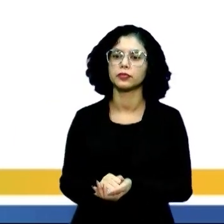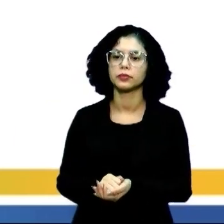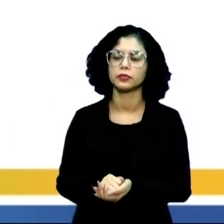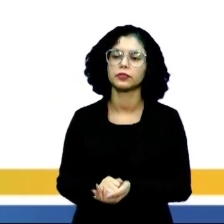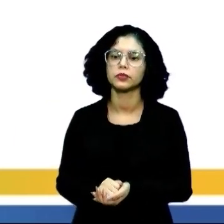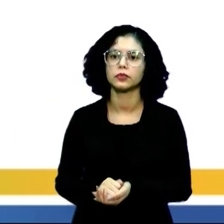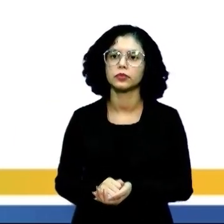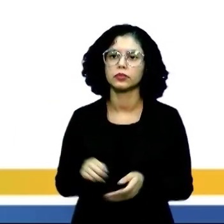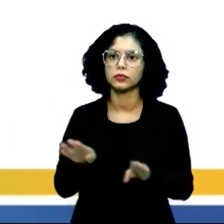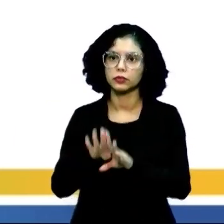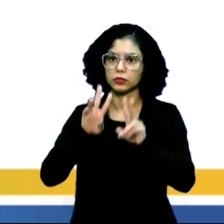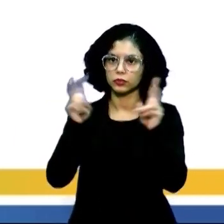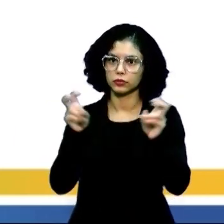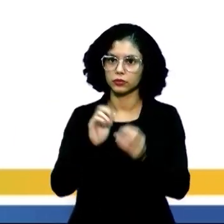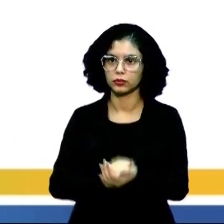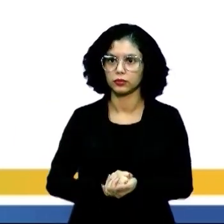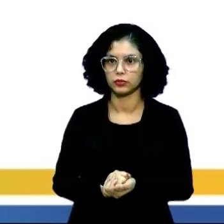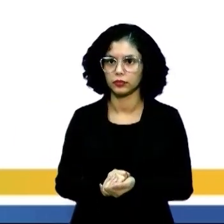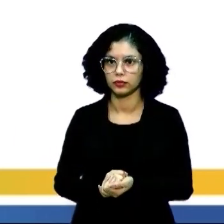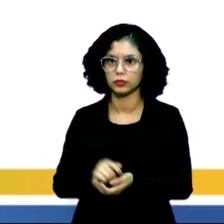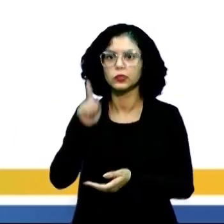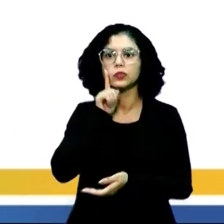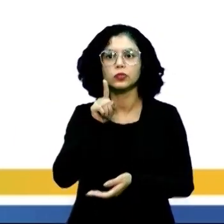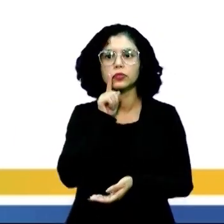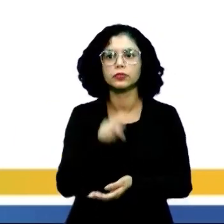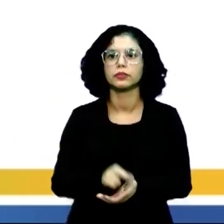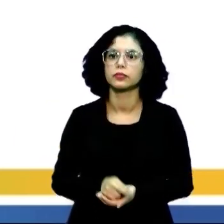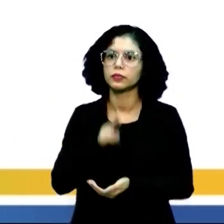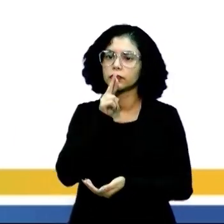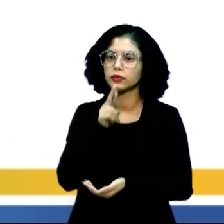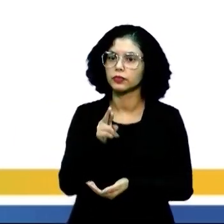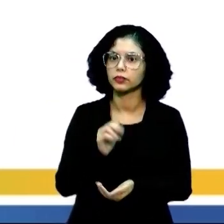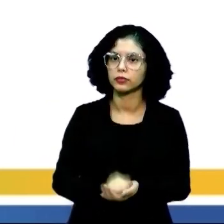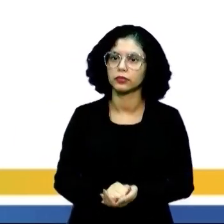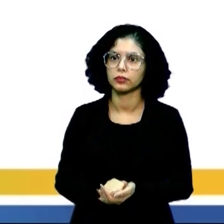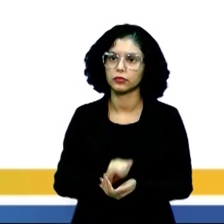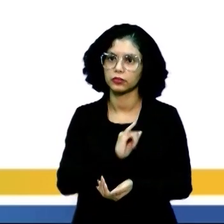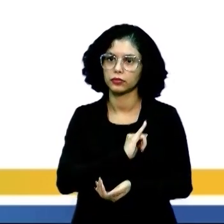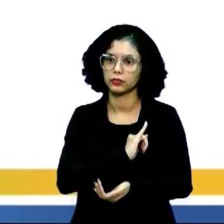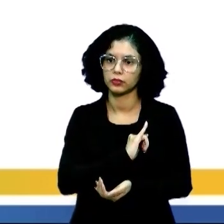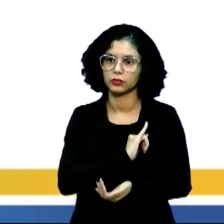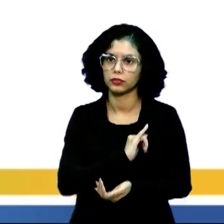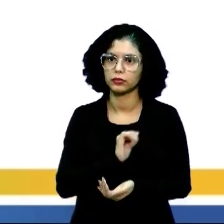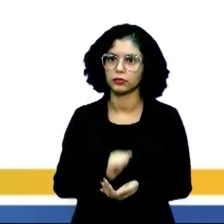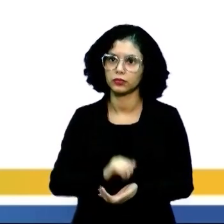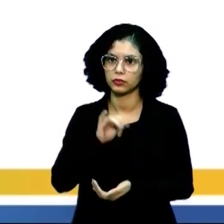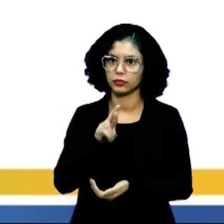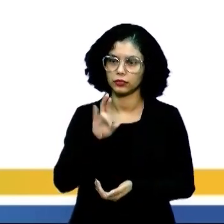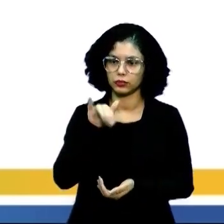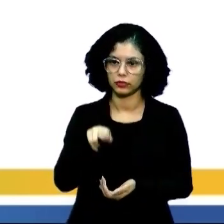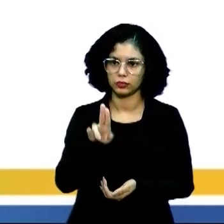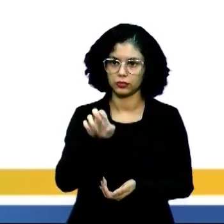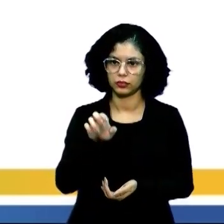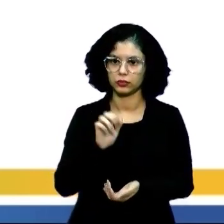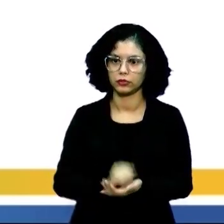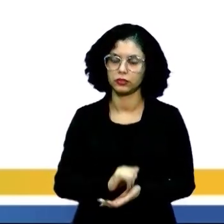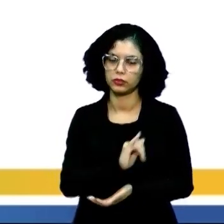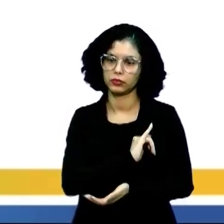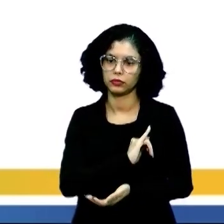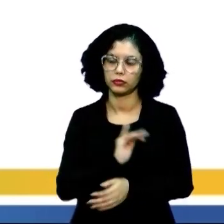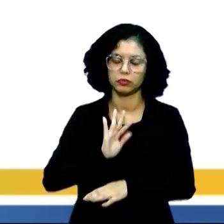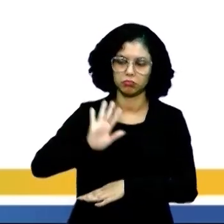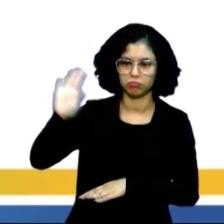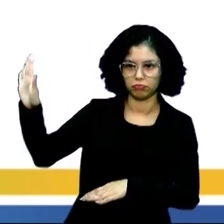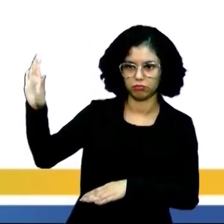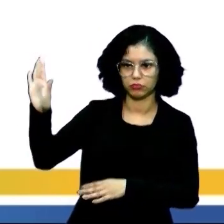O título do desenho é Estados Unidos resolvem deixar o Iraque, tá? Resolvem deixar